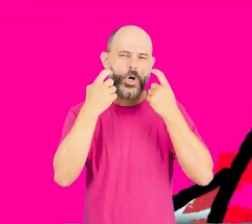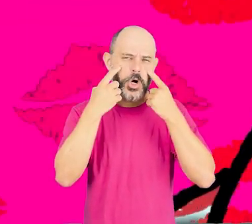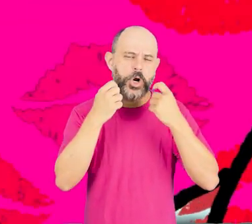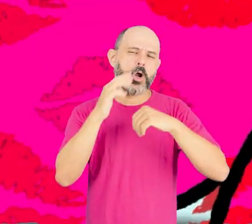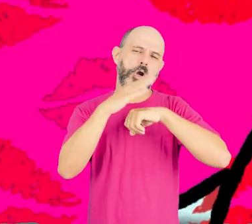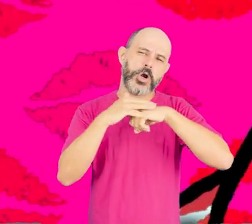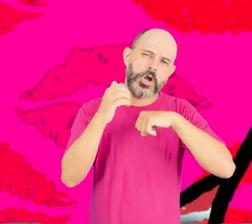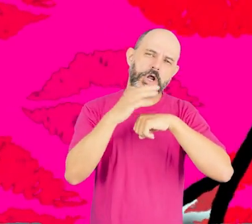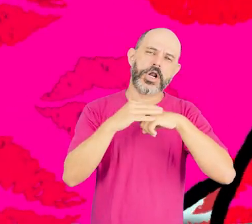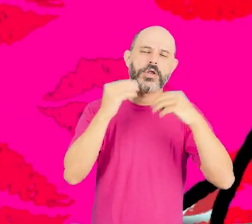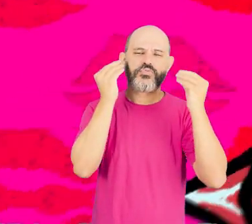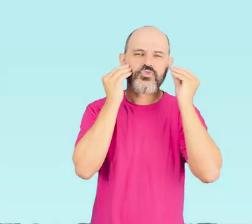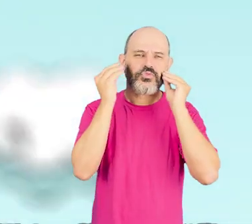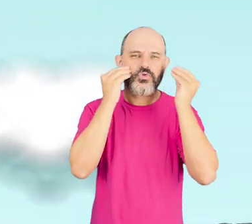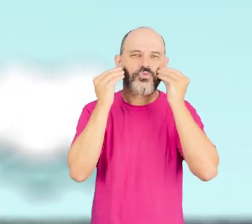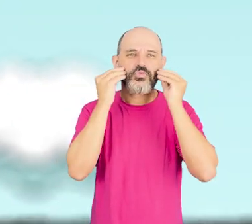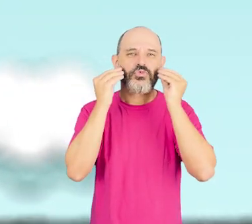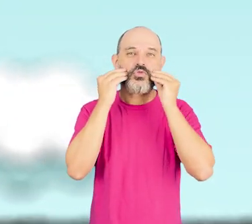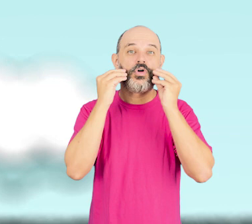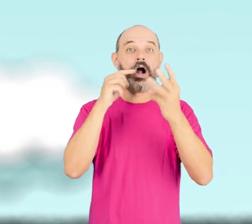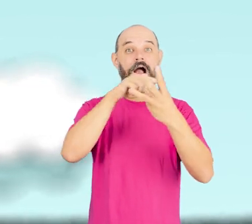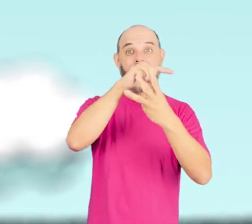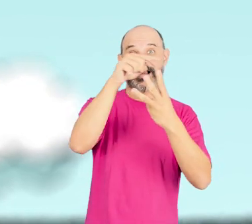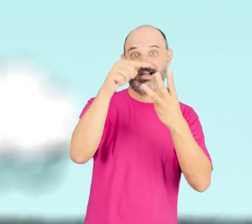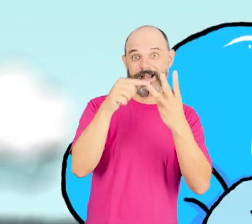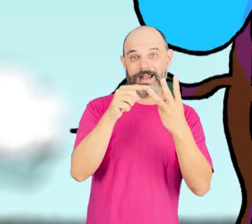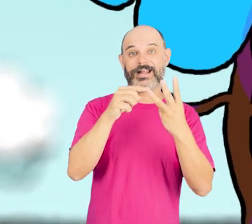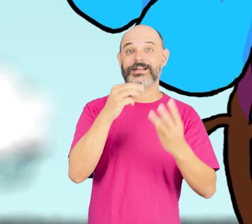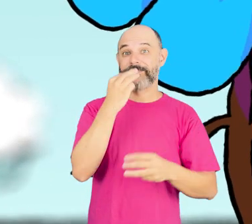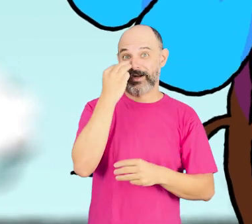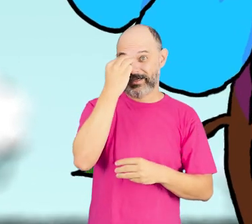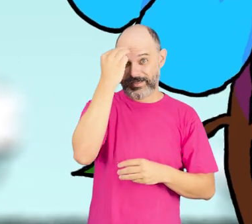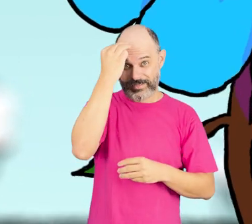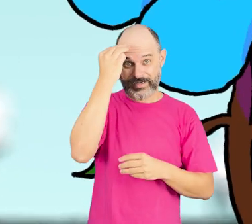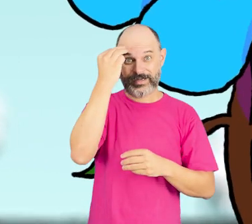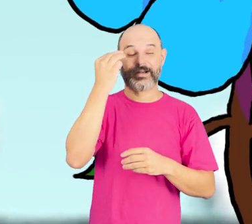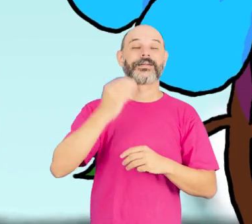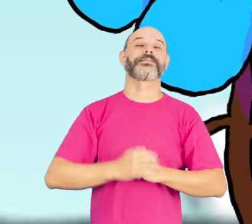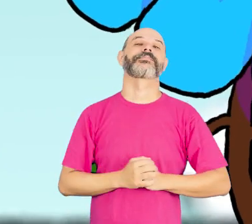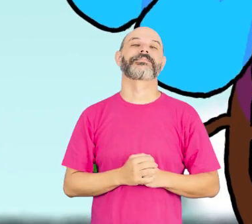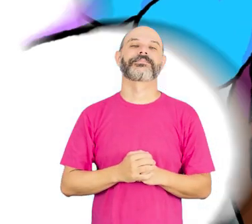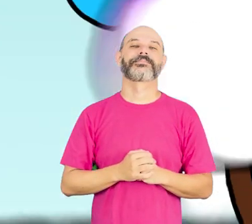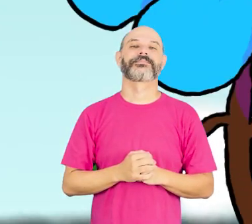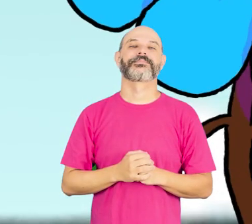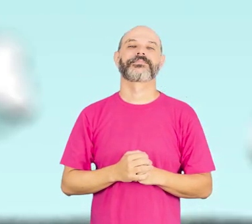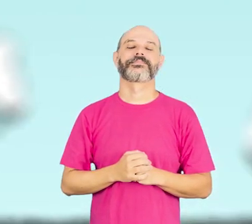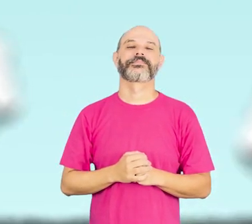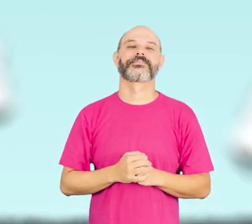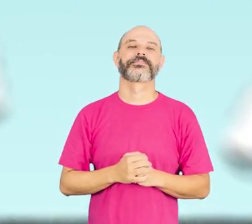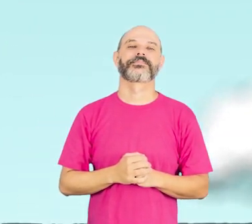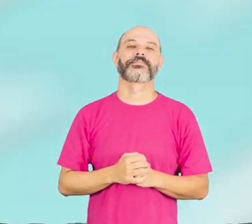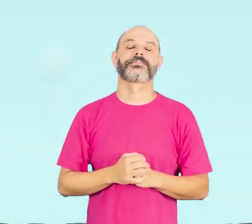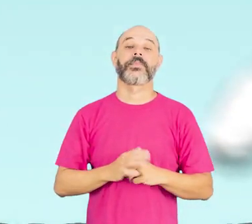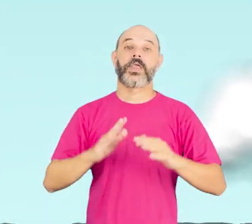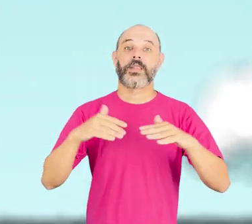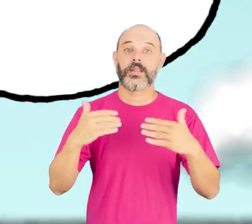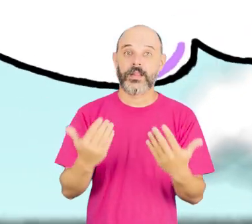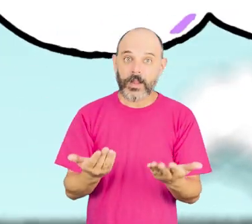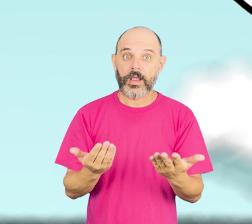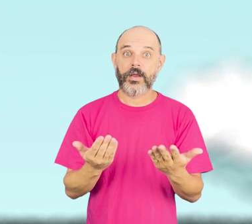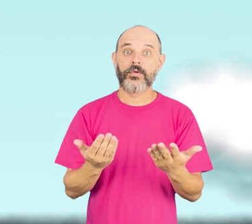e muitos beijinhos. O combo Irmãzinhas do Jardim estava completo. Ah,